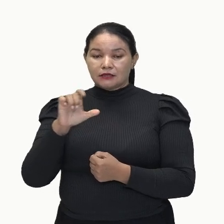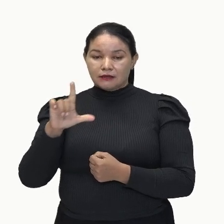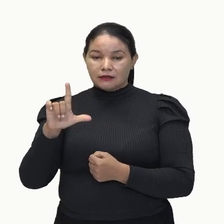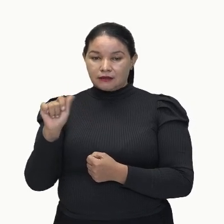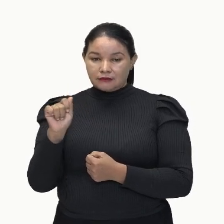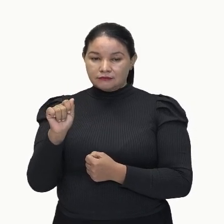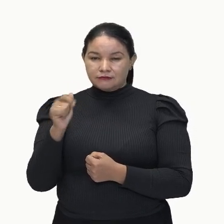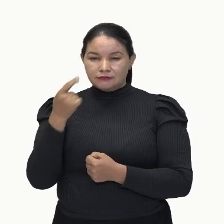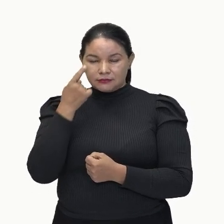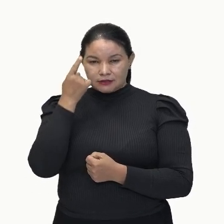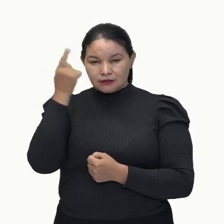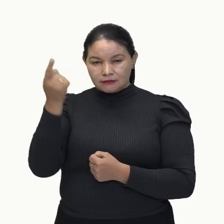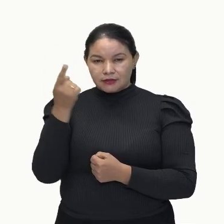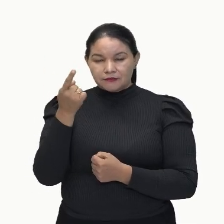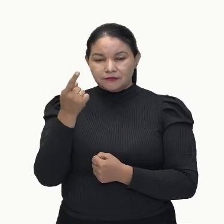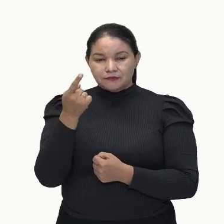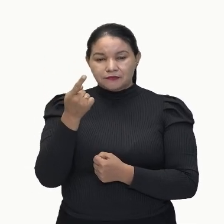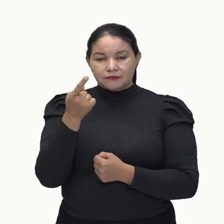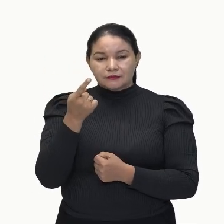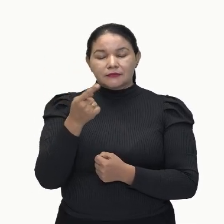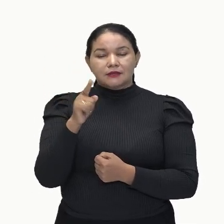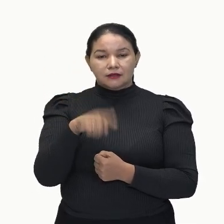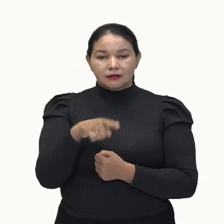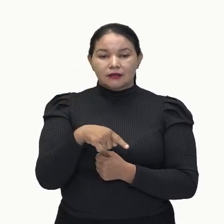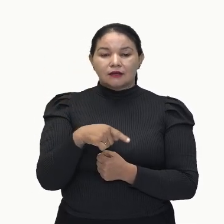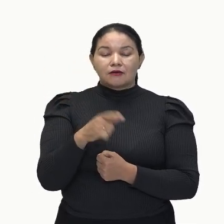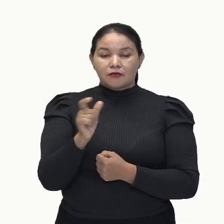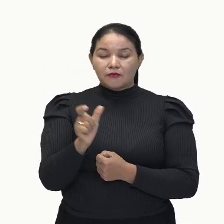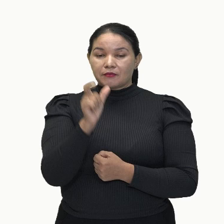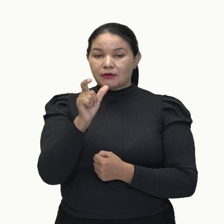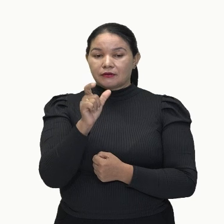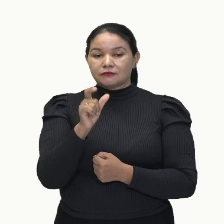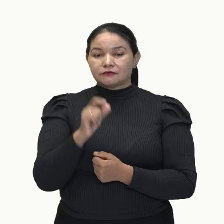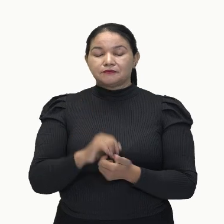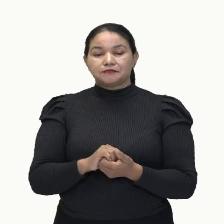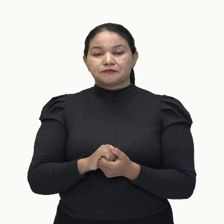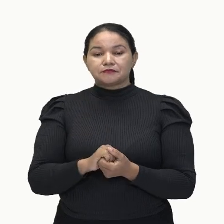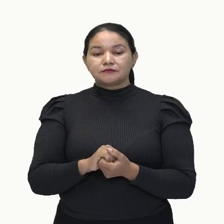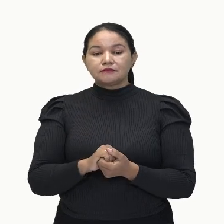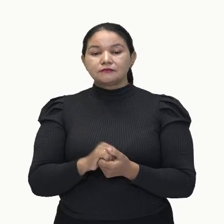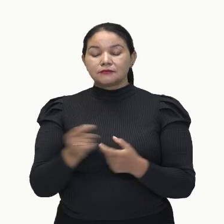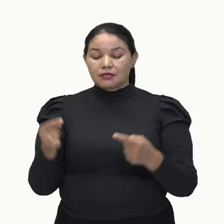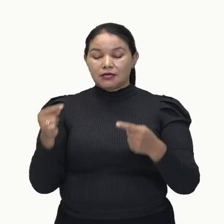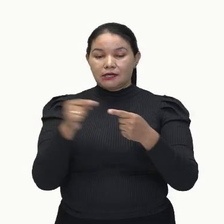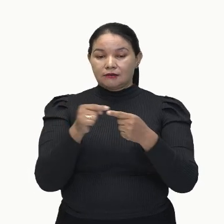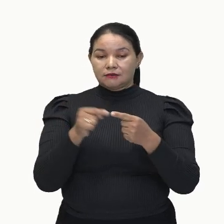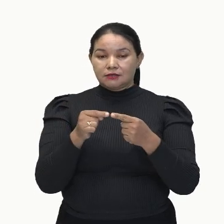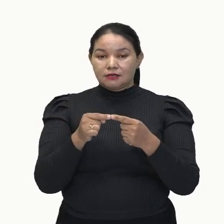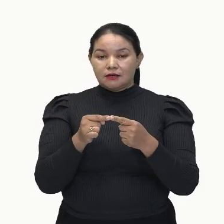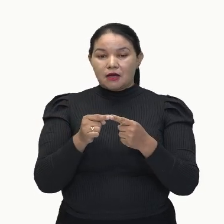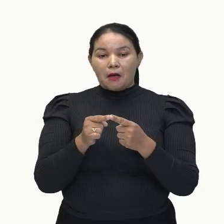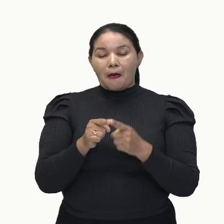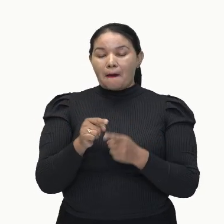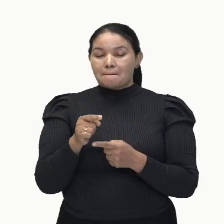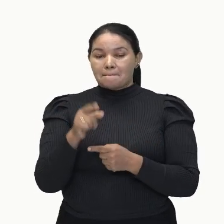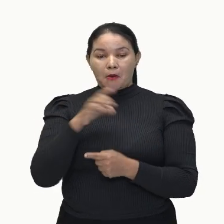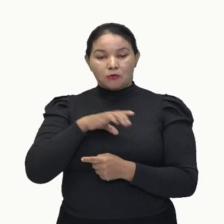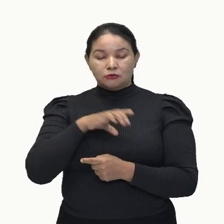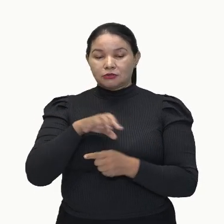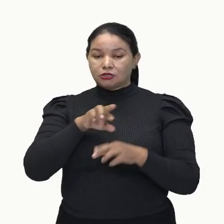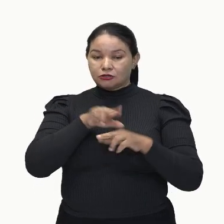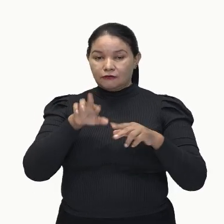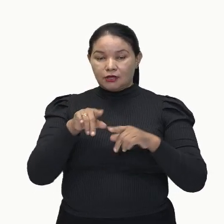B Isso é uma sobresdrújula na língua portuguesa nós não temos Porque usamos ifem nas palavras né aquele